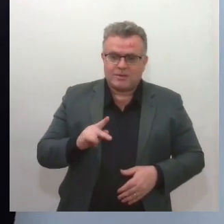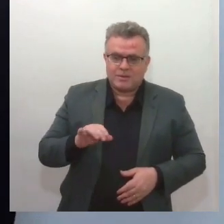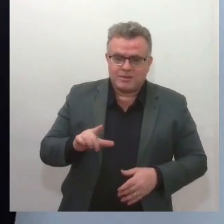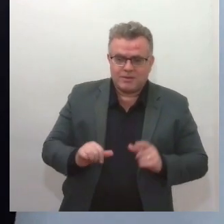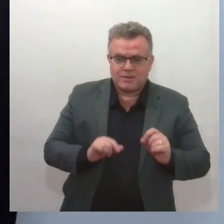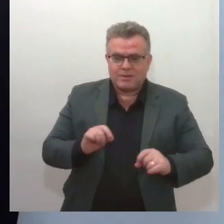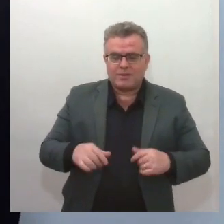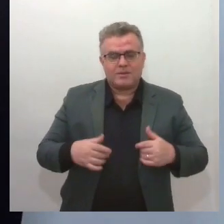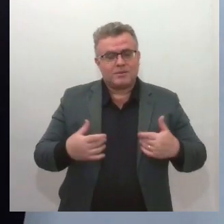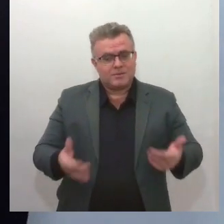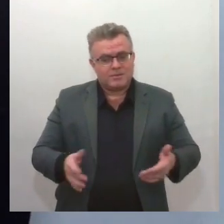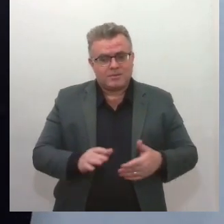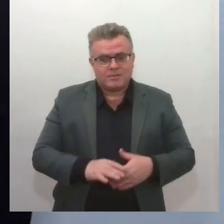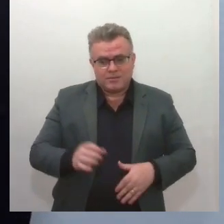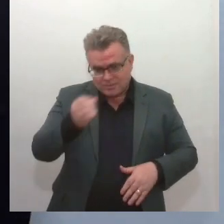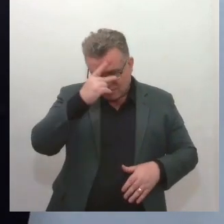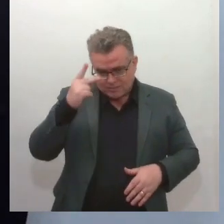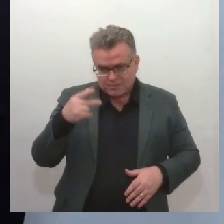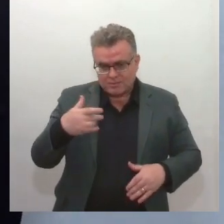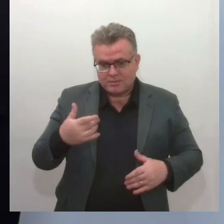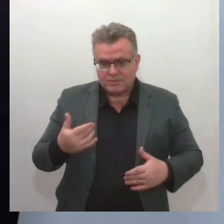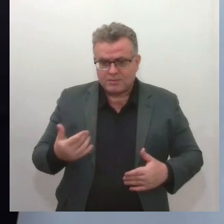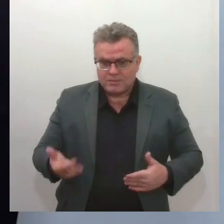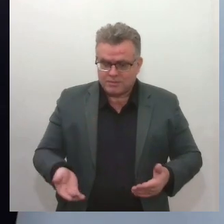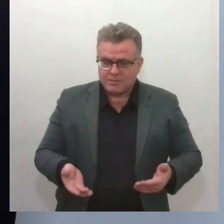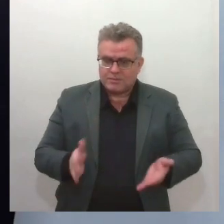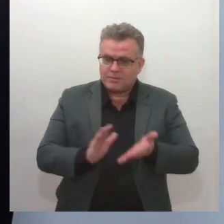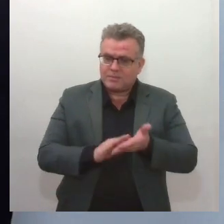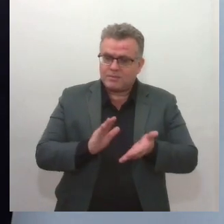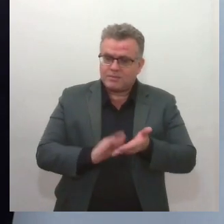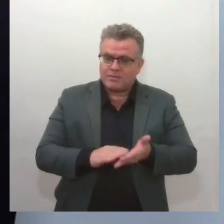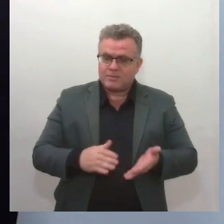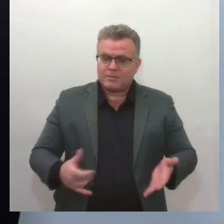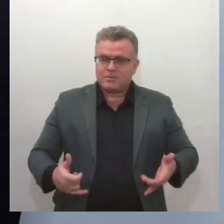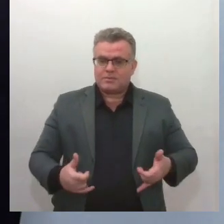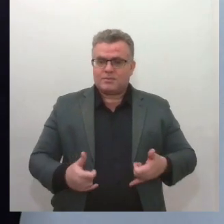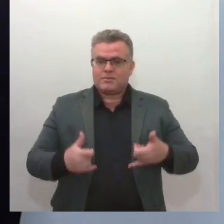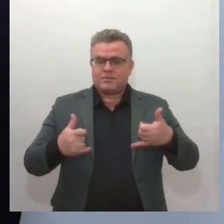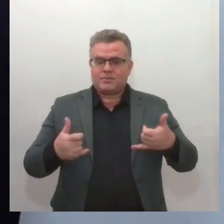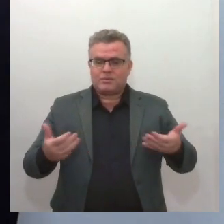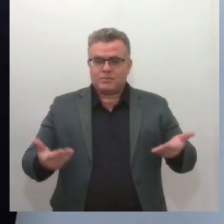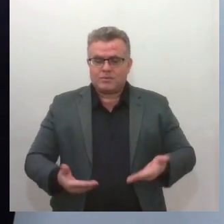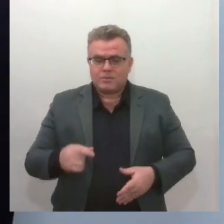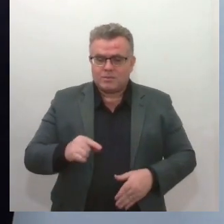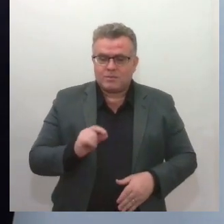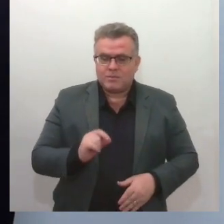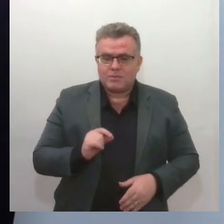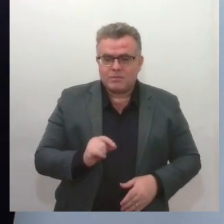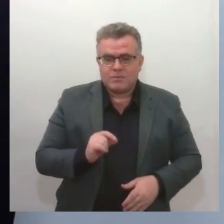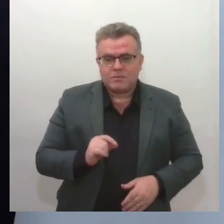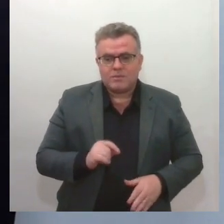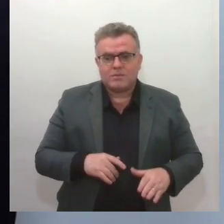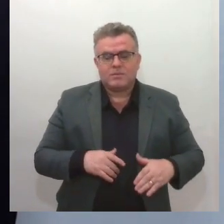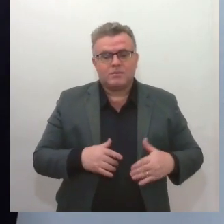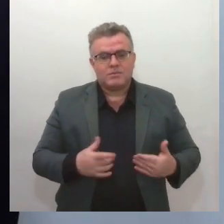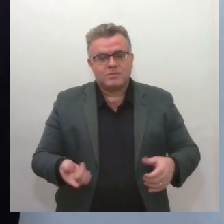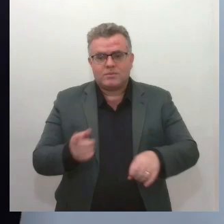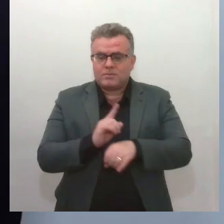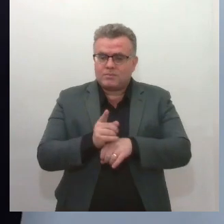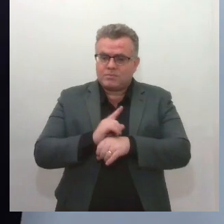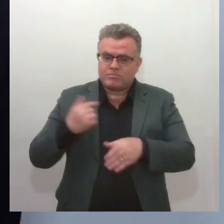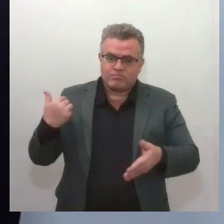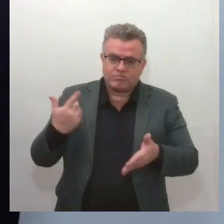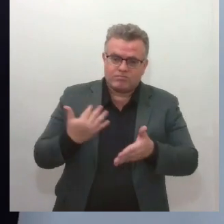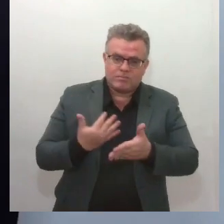Capela está de parabéns pelo seu aniversário, né, hoje, e também pela grande gestão que vem fazendo à frente do município de Capela, cuidando